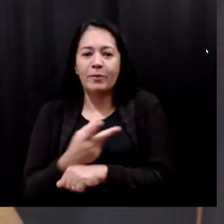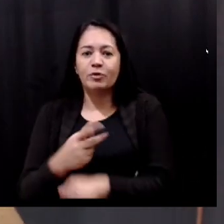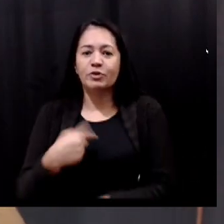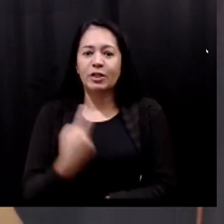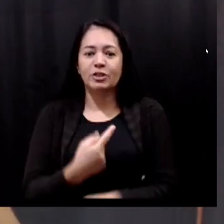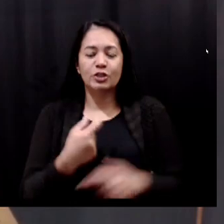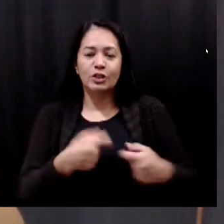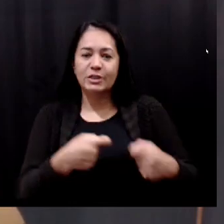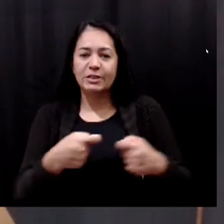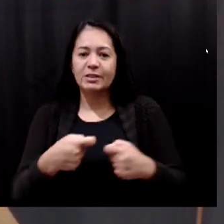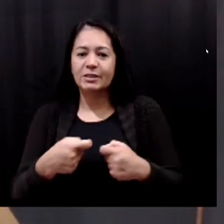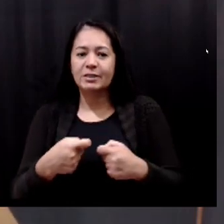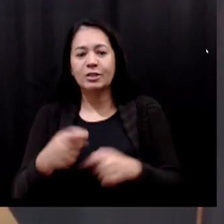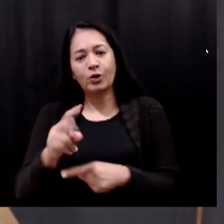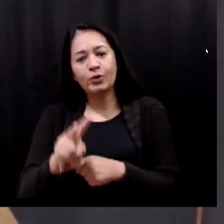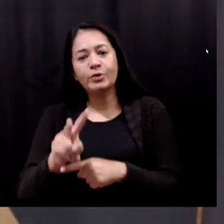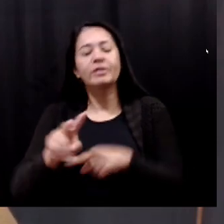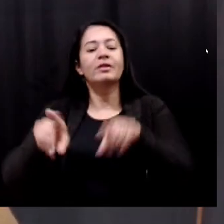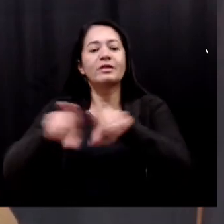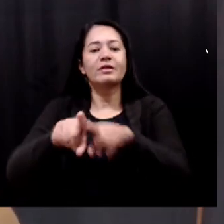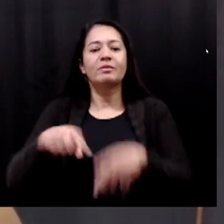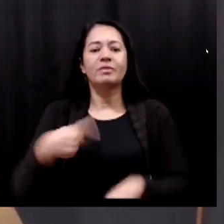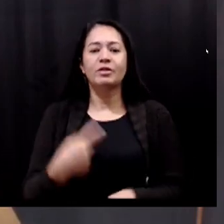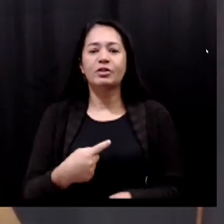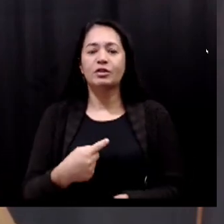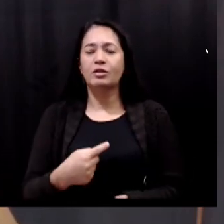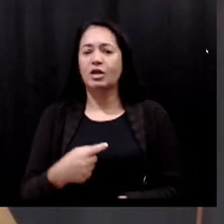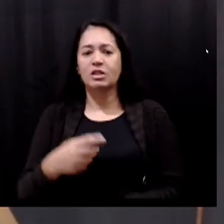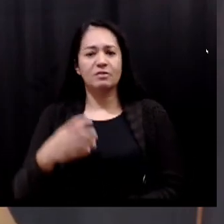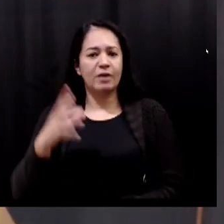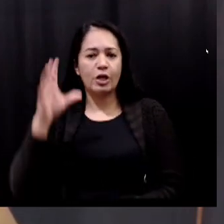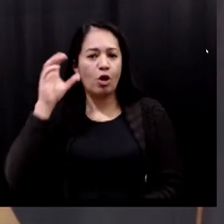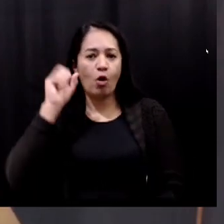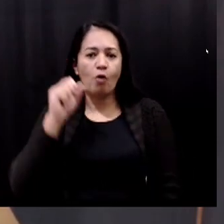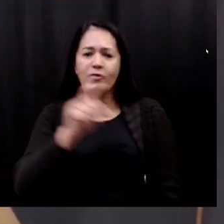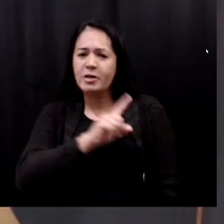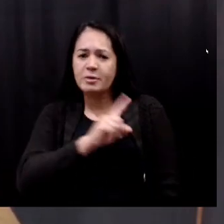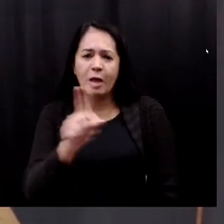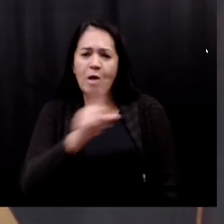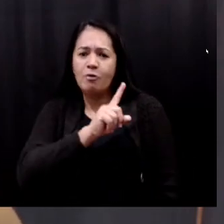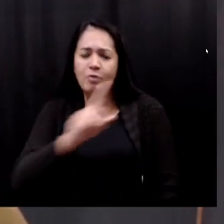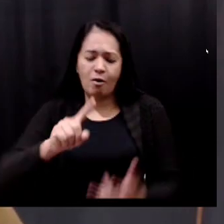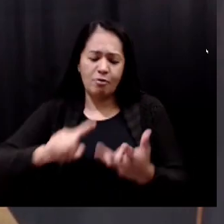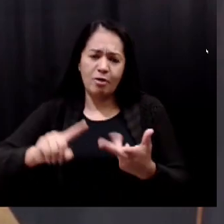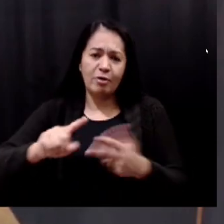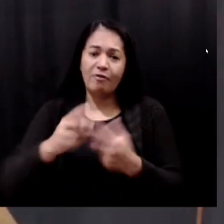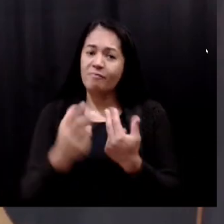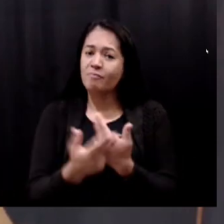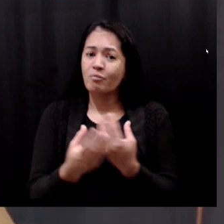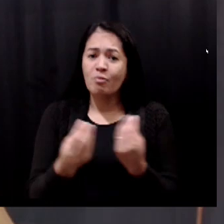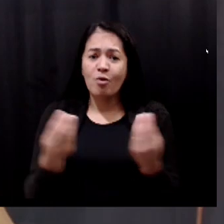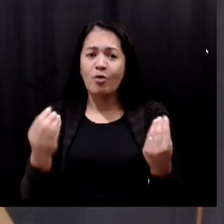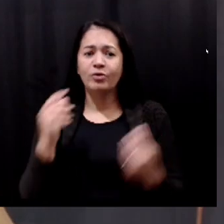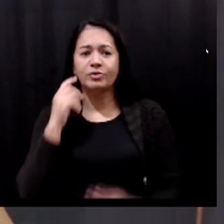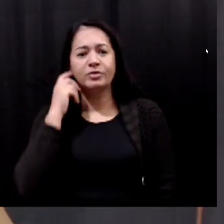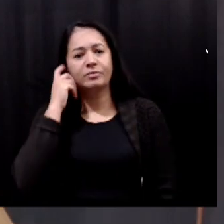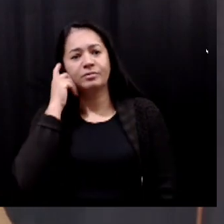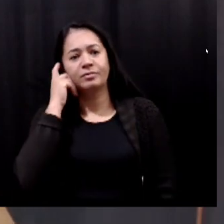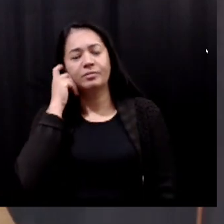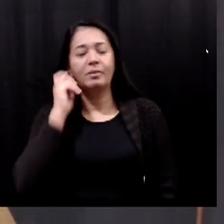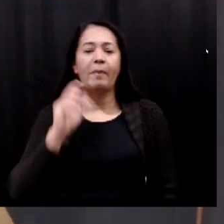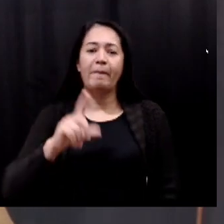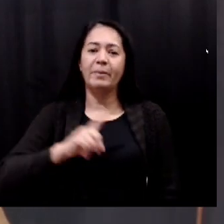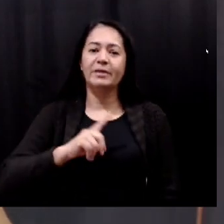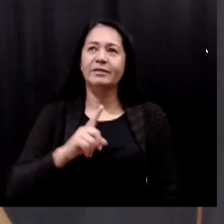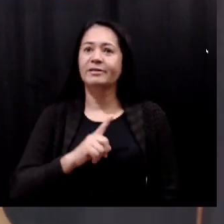também. E a gente vai levar muitos nãos, tá? A gente vai levar muitos nãos. Mas existem 8 bilhões de pessoas no mundo, então, tipo, a